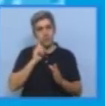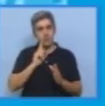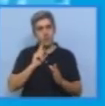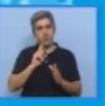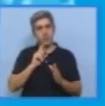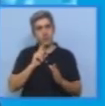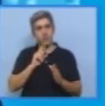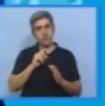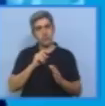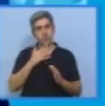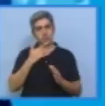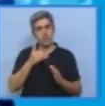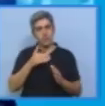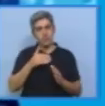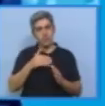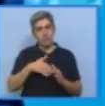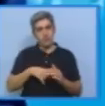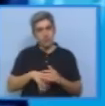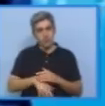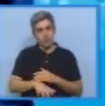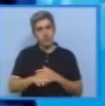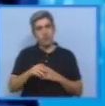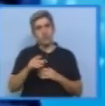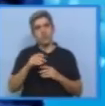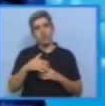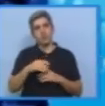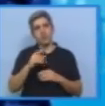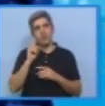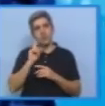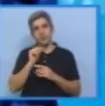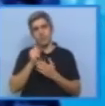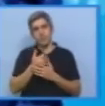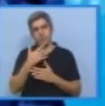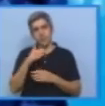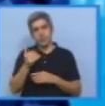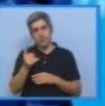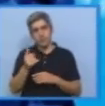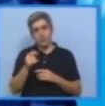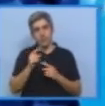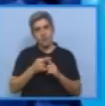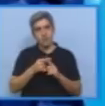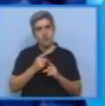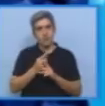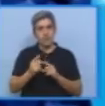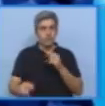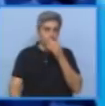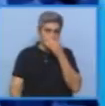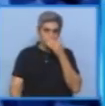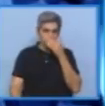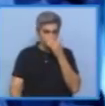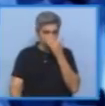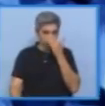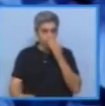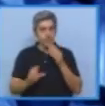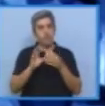12. Por outro, uma rapariga que morre aos 12. Não é? E isto é interessante porquê? Porque tem